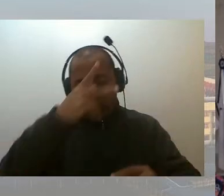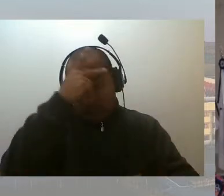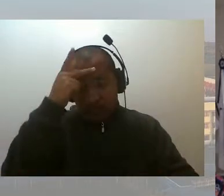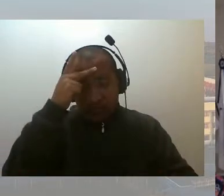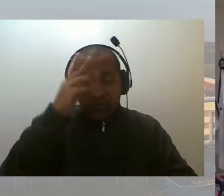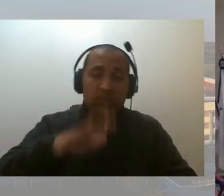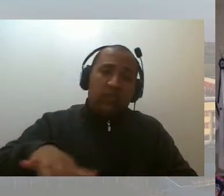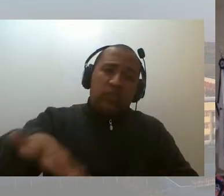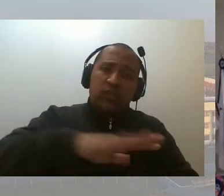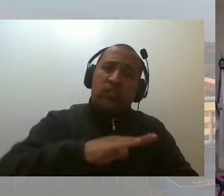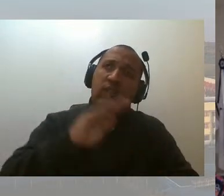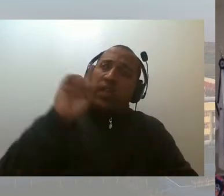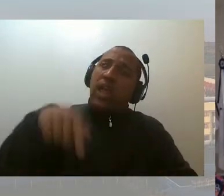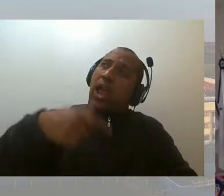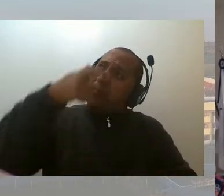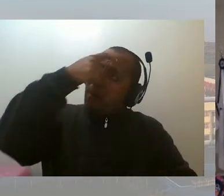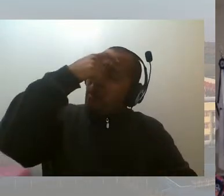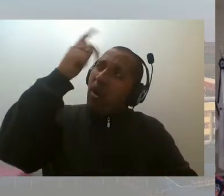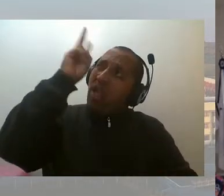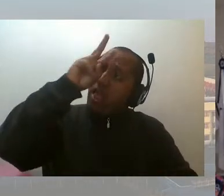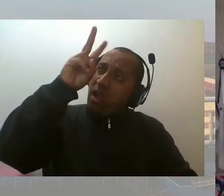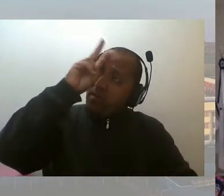da memória de seus ancestrais.